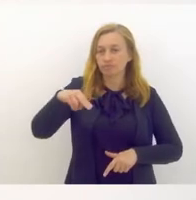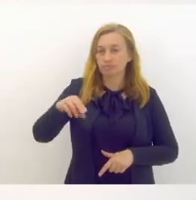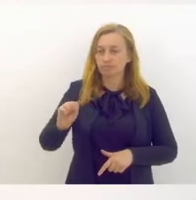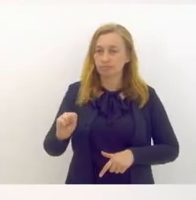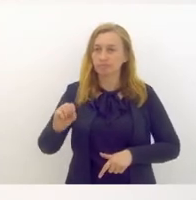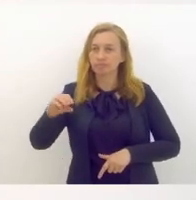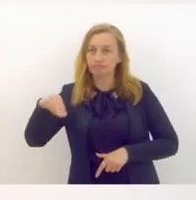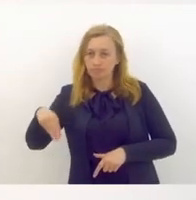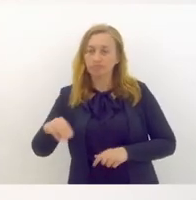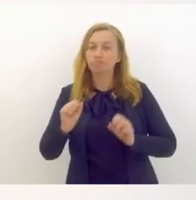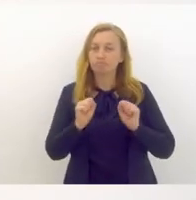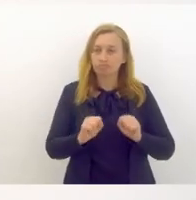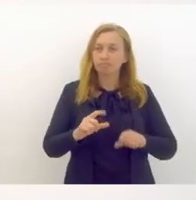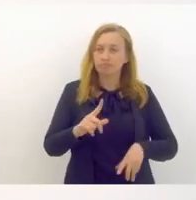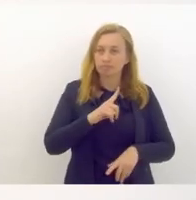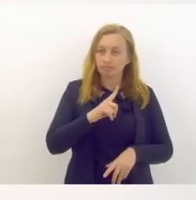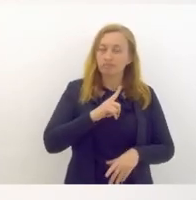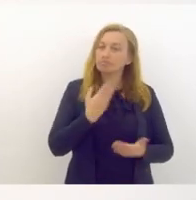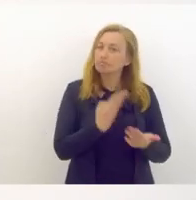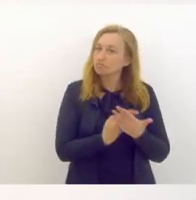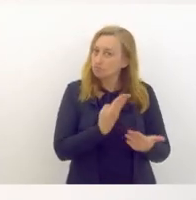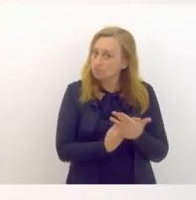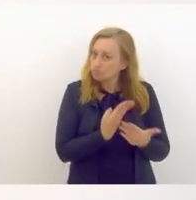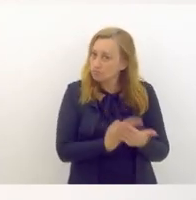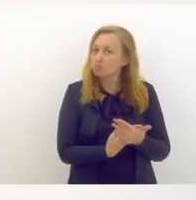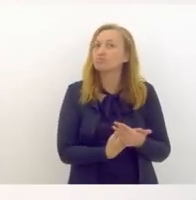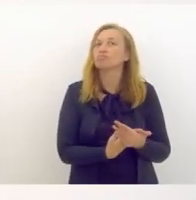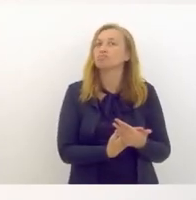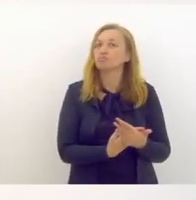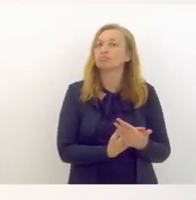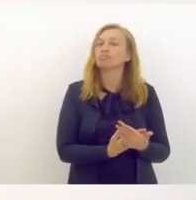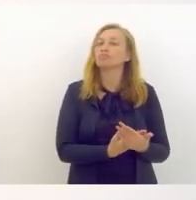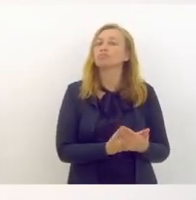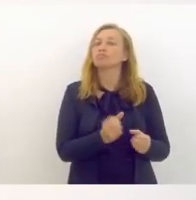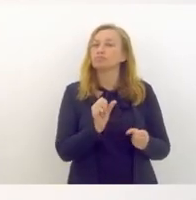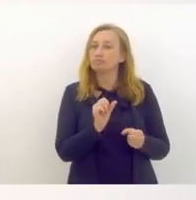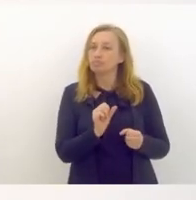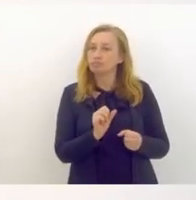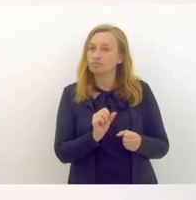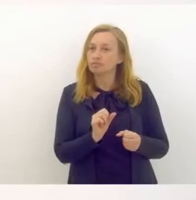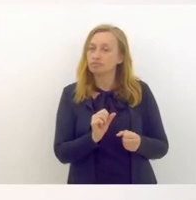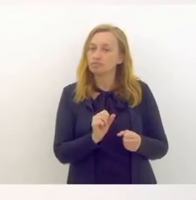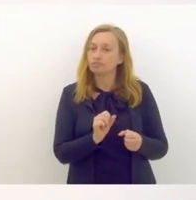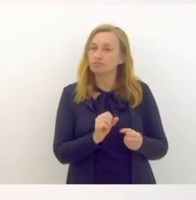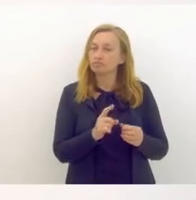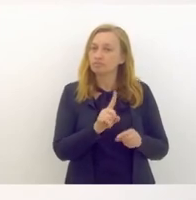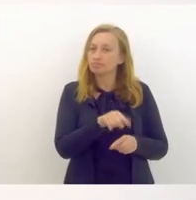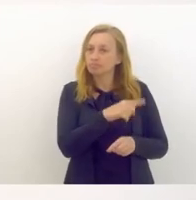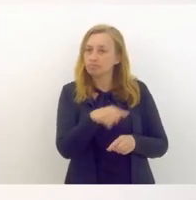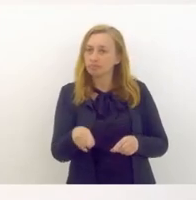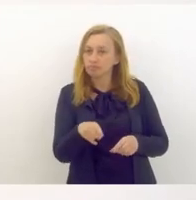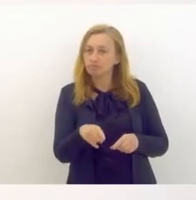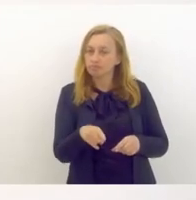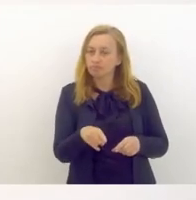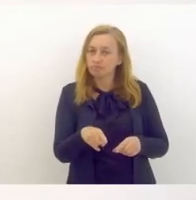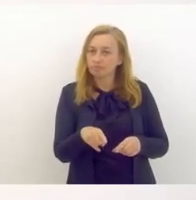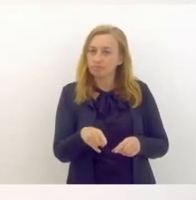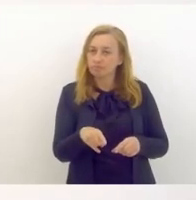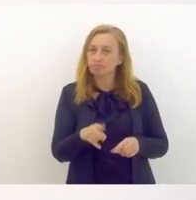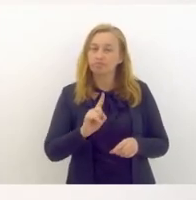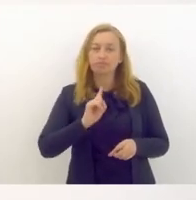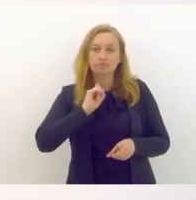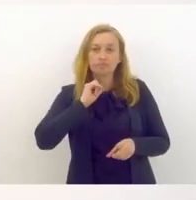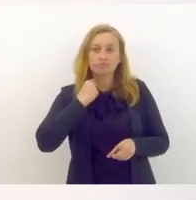sim, poderia ter um estudo para que fosse feito e eliminar completamente esse rejeito